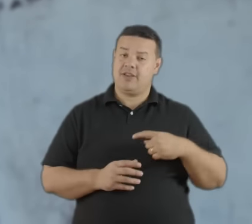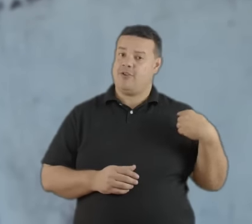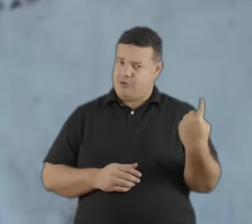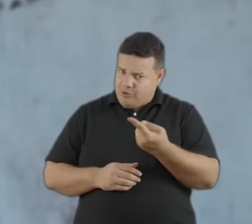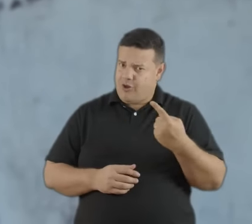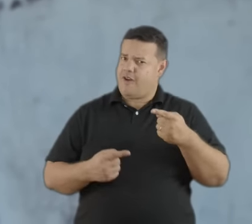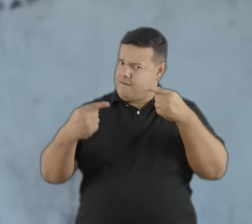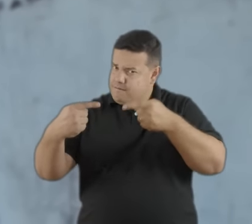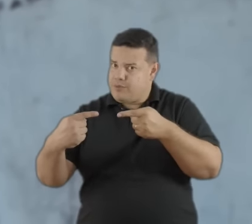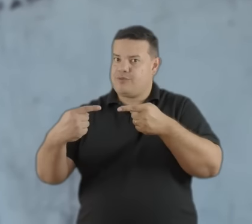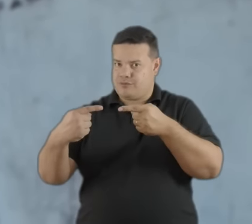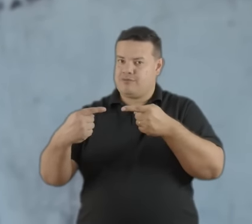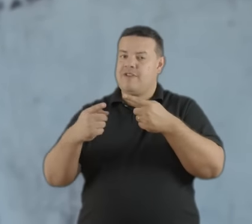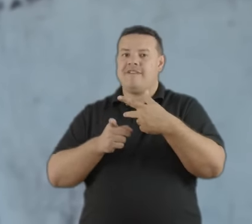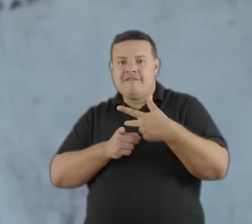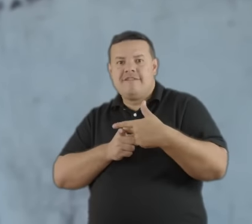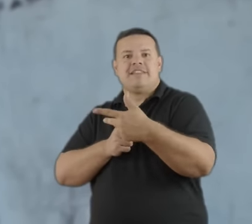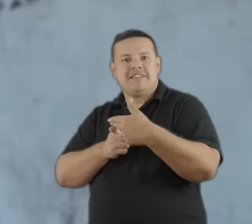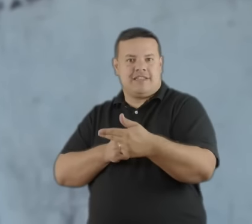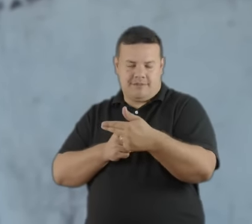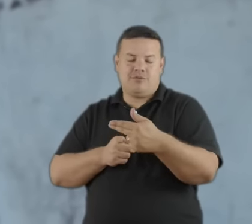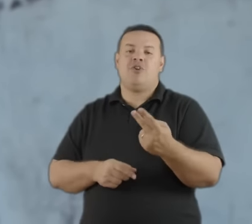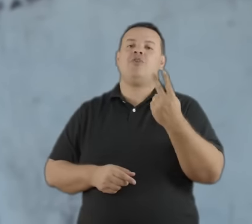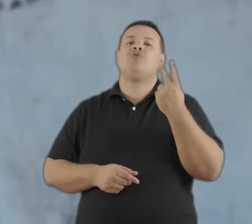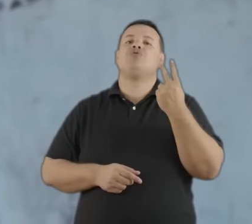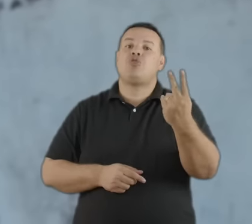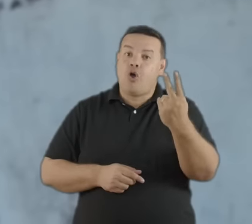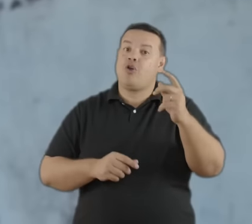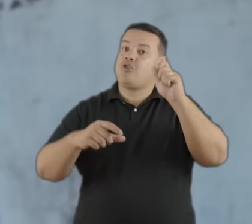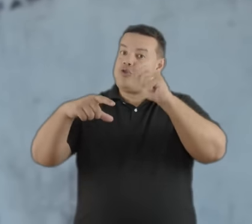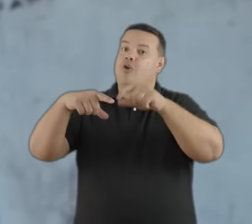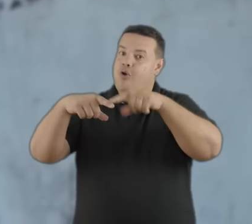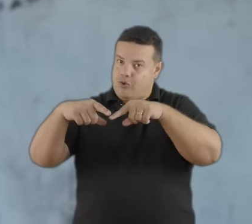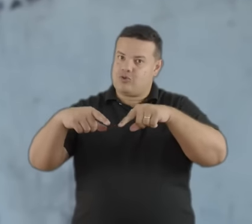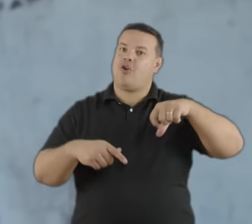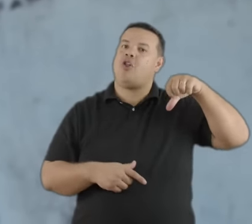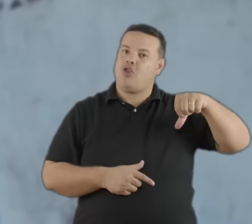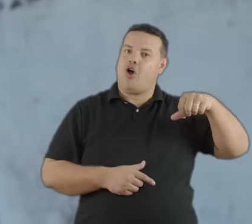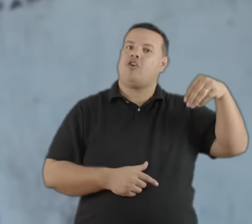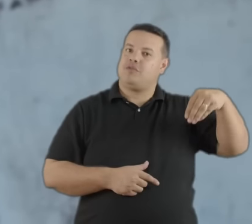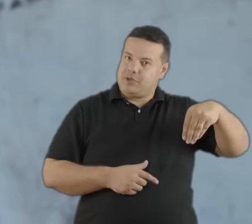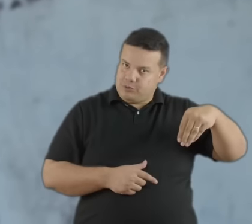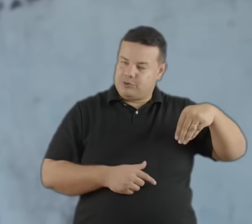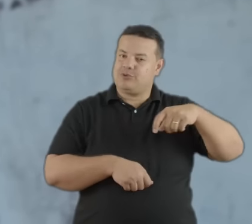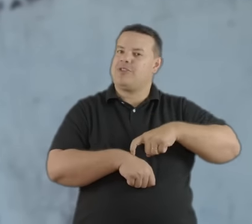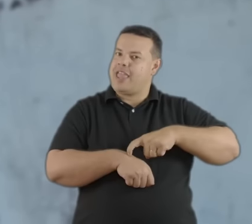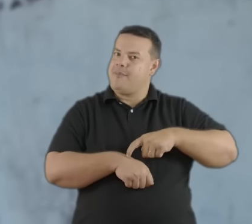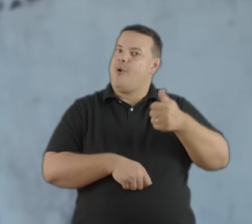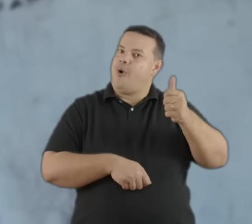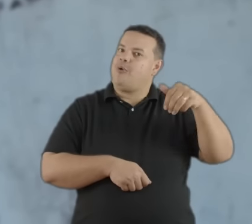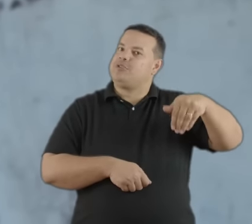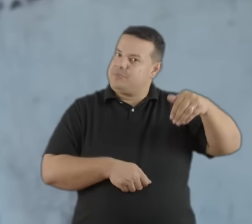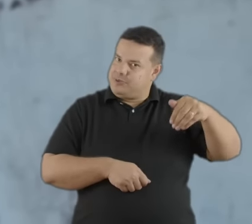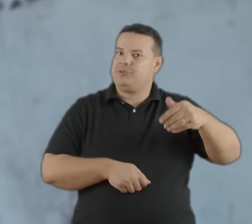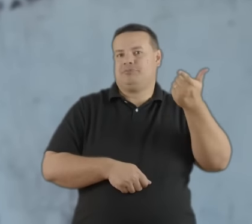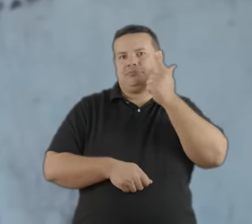1969. Jogamos contra o Olímpico, eu fiz os dois gols, 9 minutos e meio, e ontem eu fiz os dois gols. Com 15 ou 16 eu